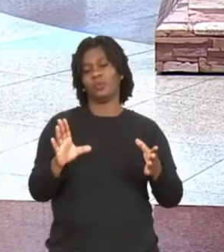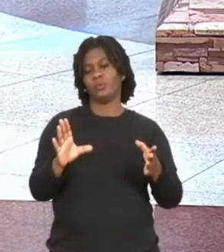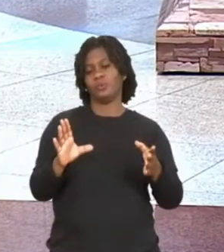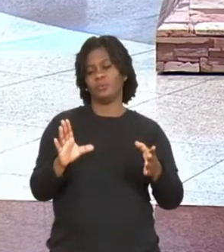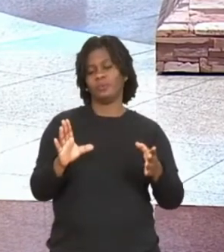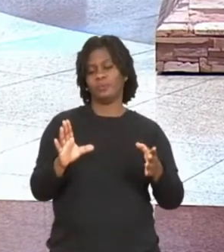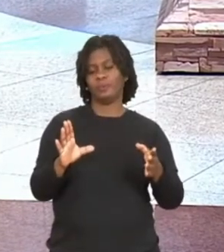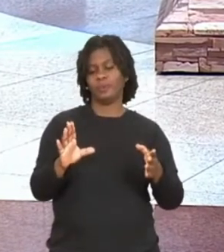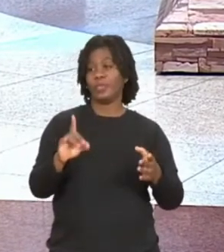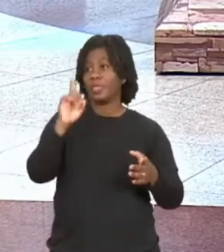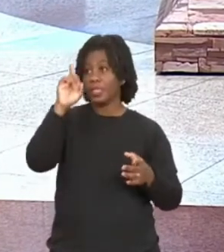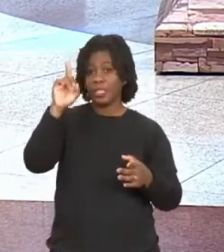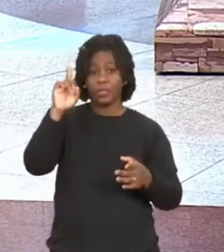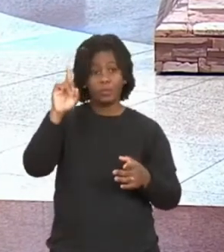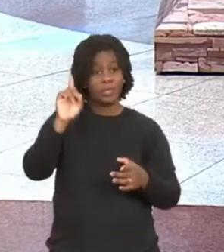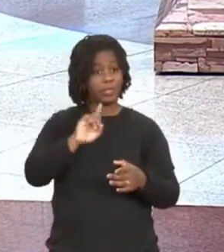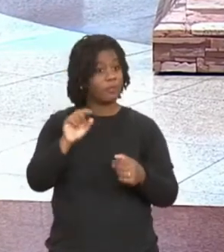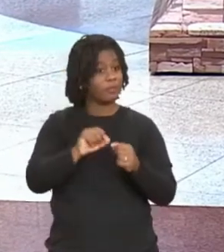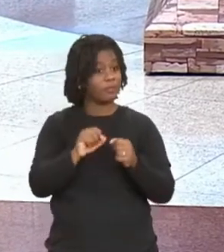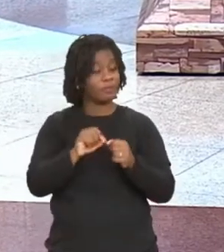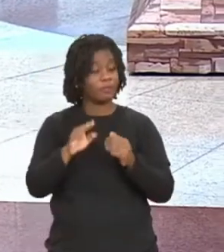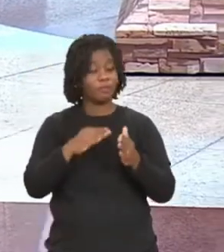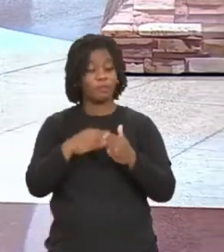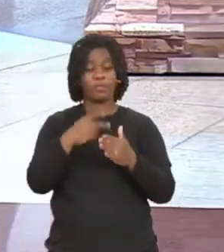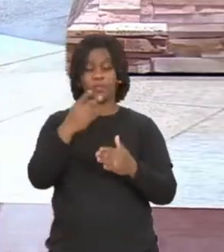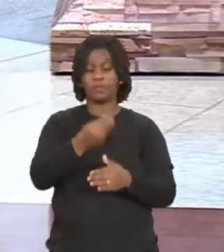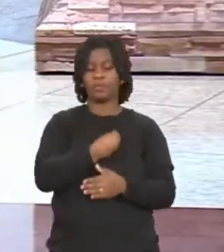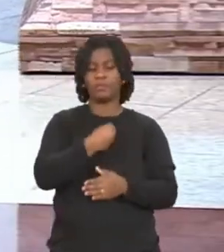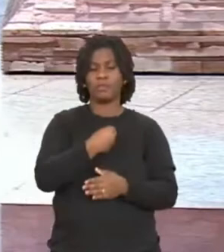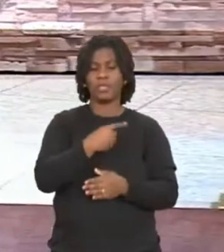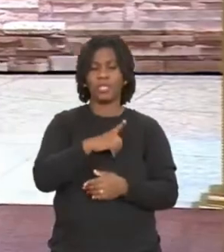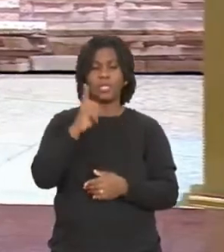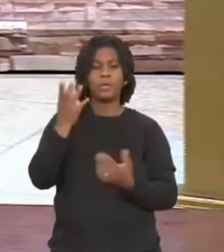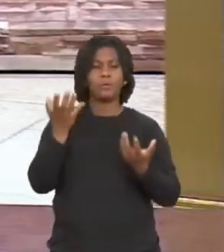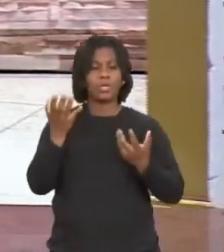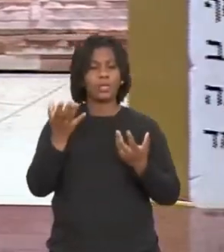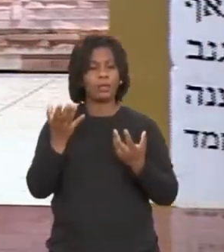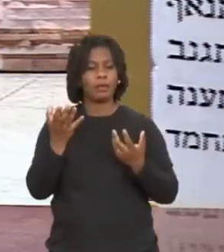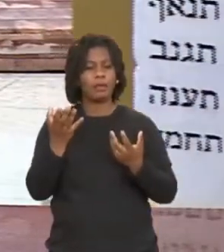Deus não fez tudo na sua vida que Ele gostaria de ter feito.